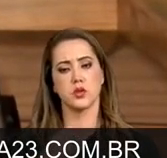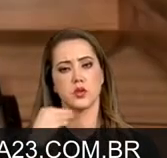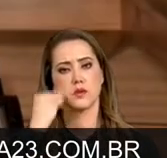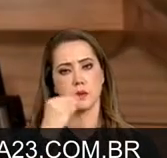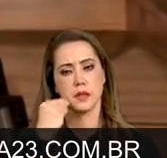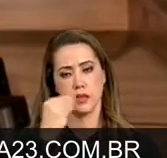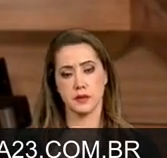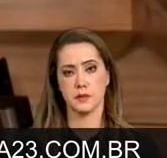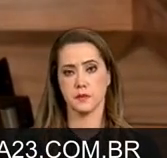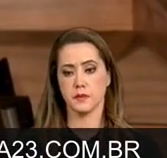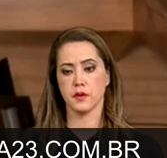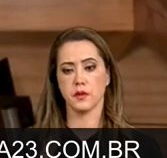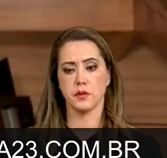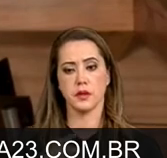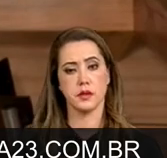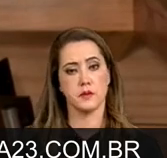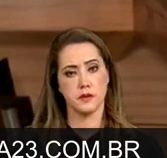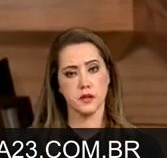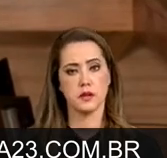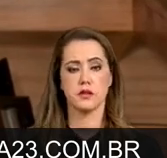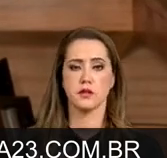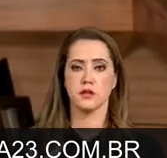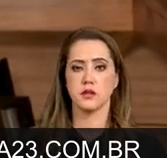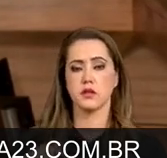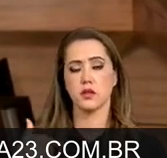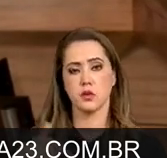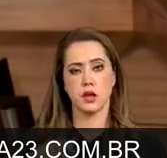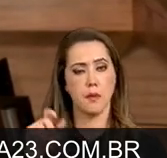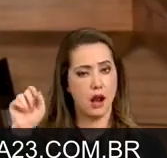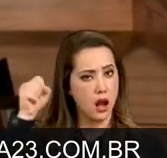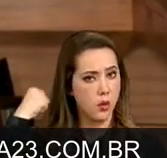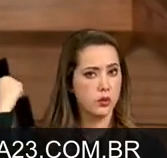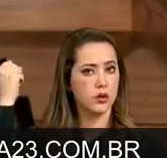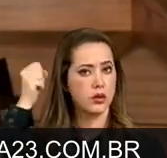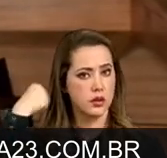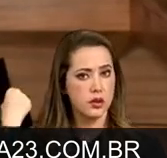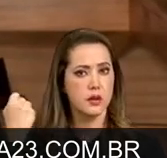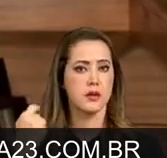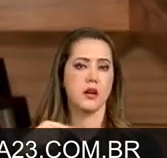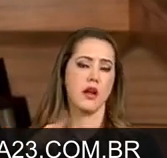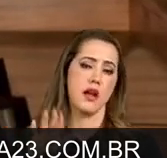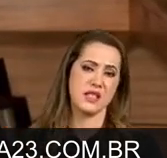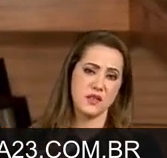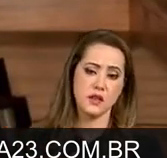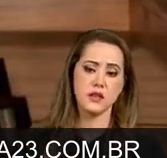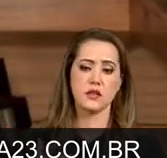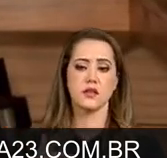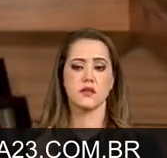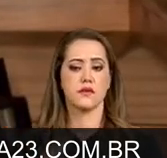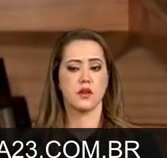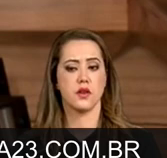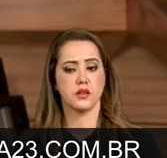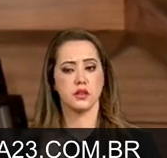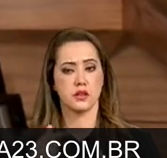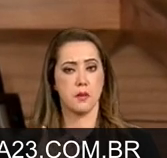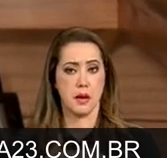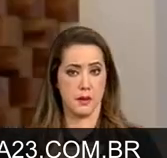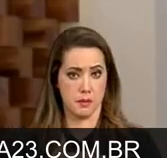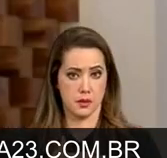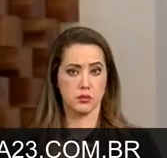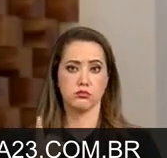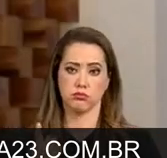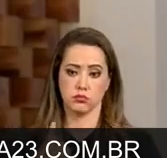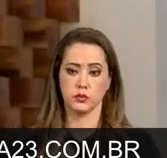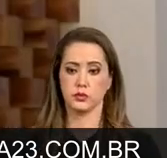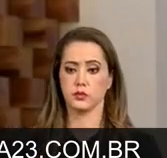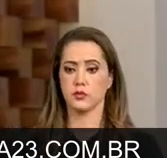experiência, né? Porque geralmente quando eu trabalho em cabeleireiro, é mais freelancer. Eu ainda não trabalhei para mim diretamente. Pode